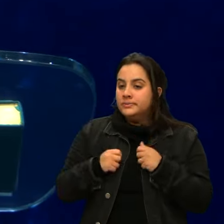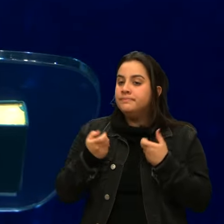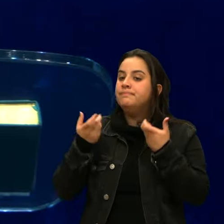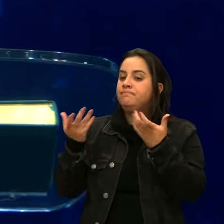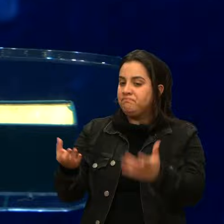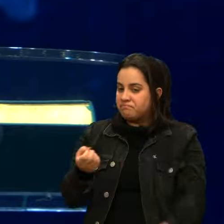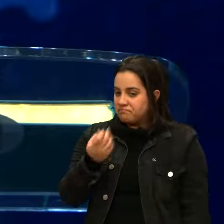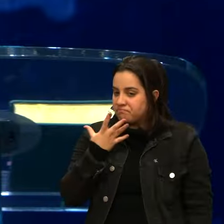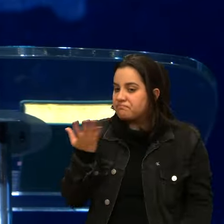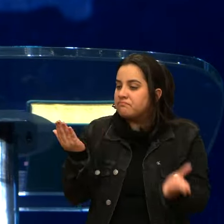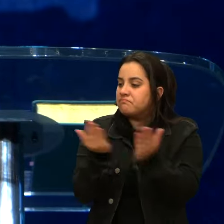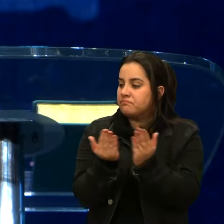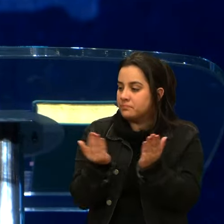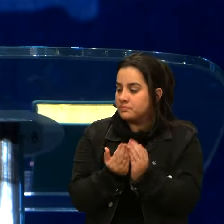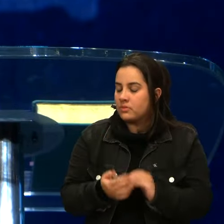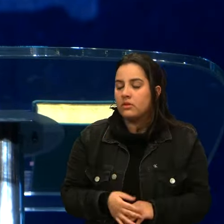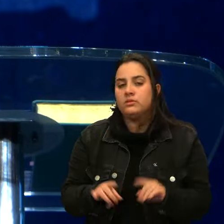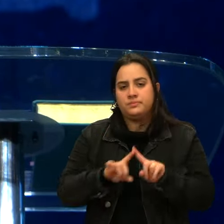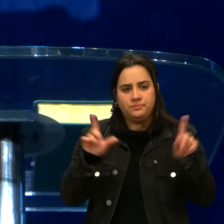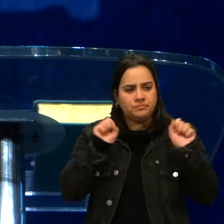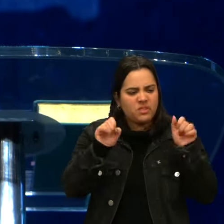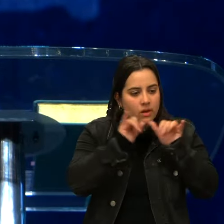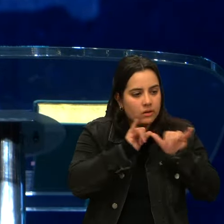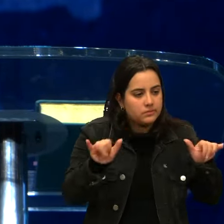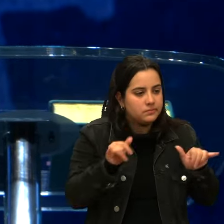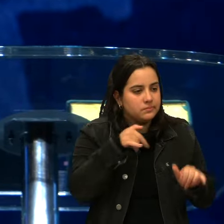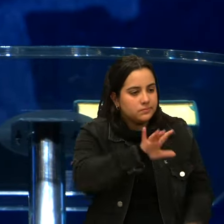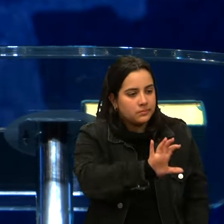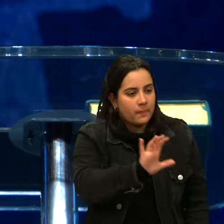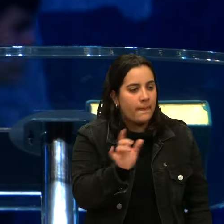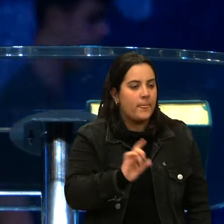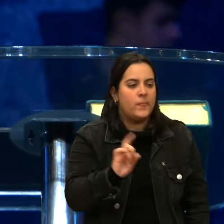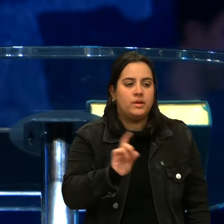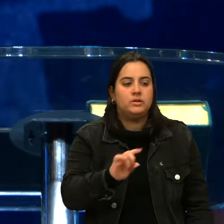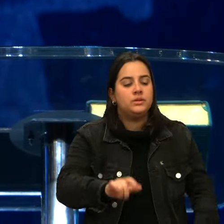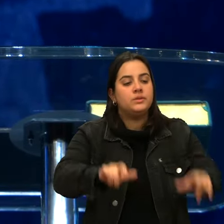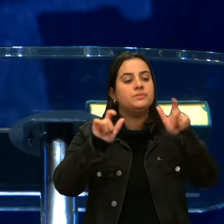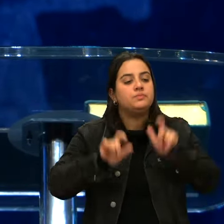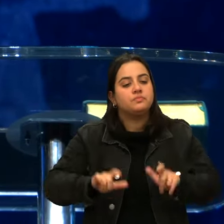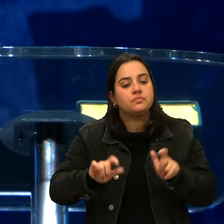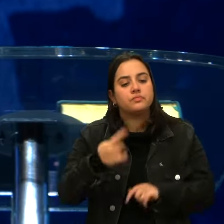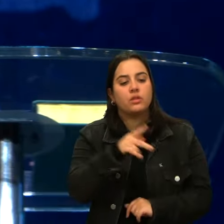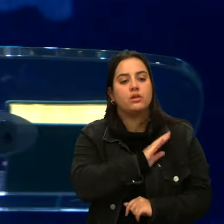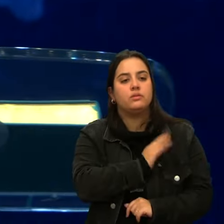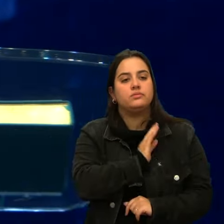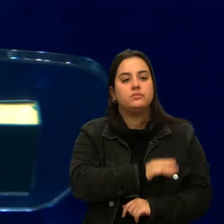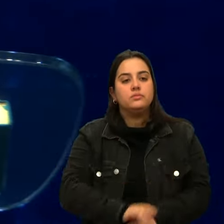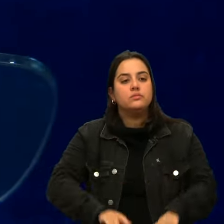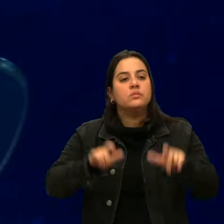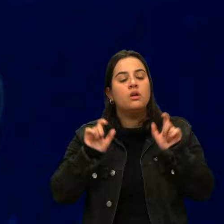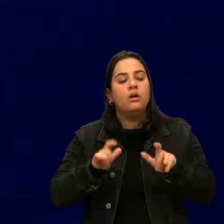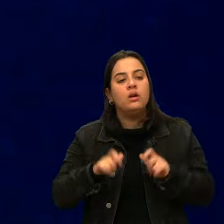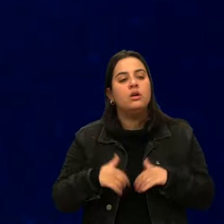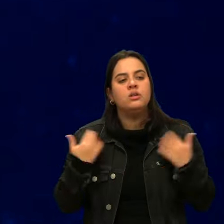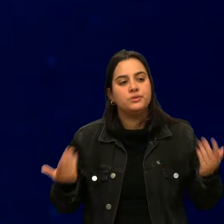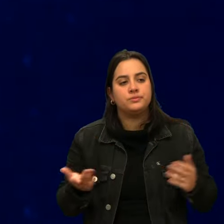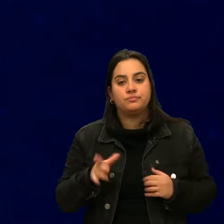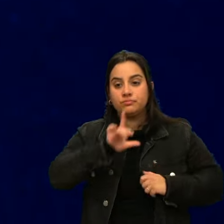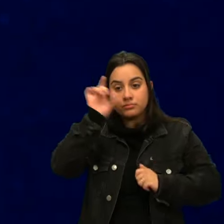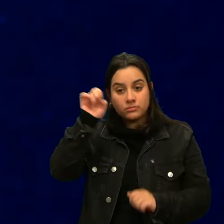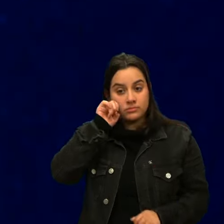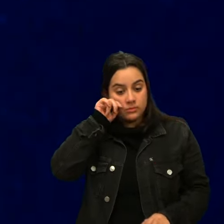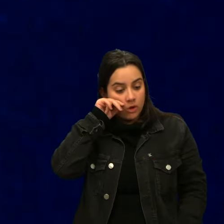crente. Mas deixa eu te dizer, não é sobre isso. É sobre onde está o seu coração. É sobre Deus olhar para você e